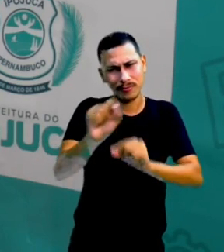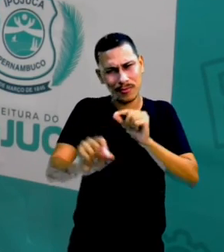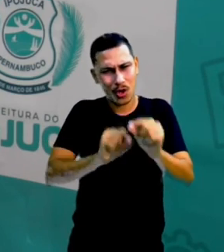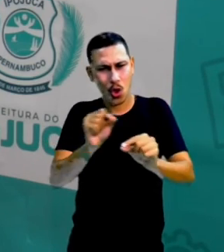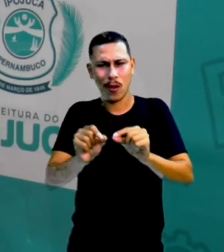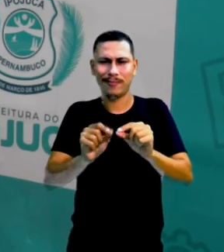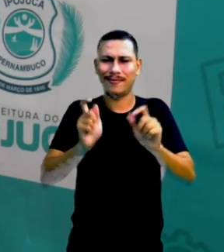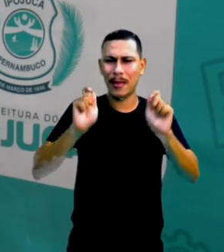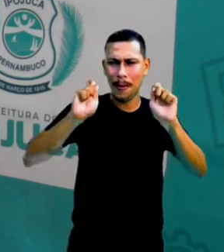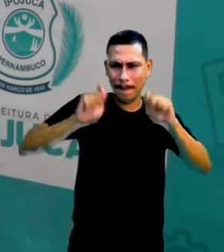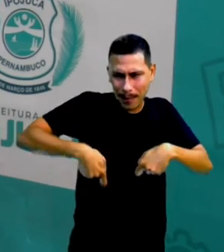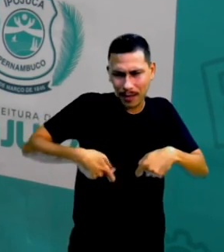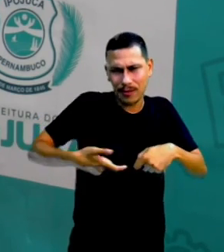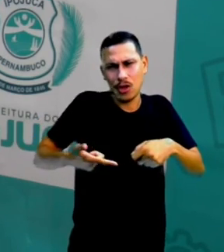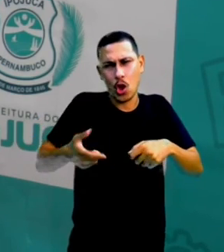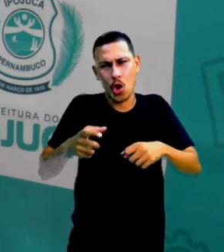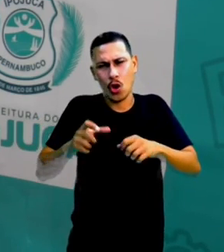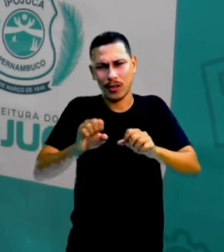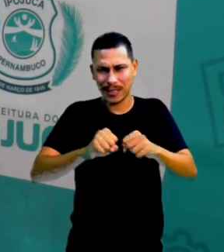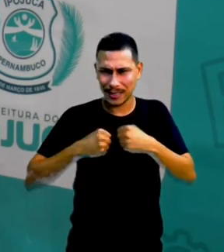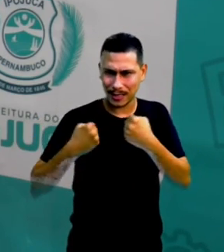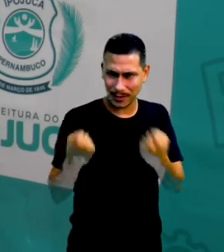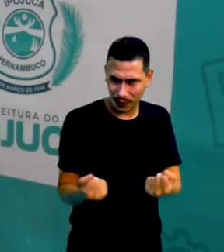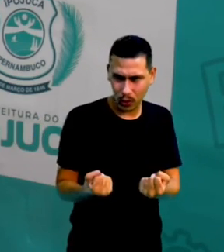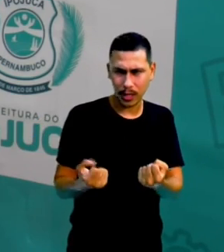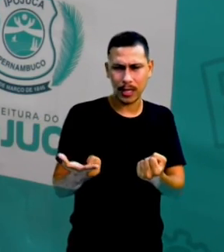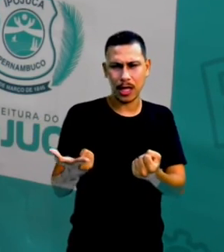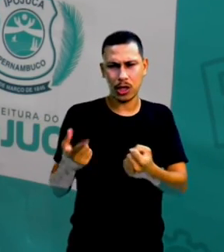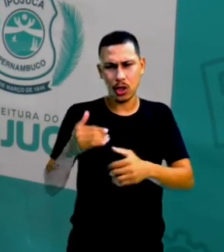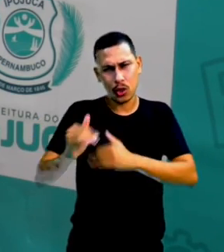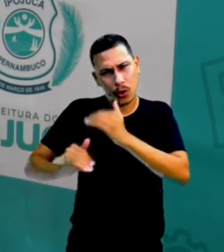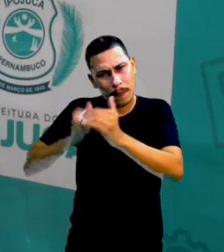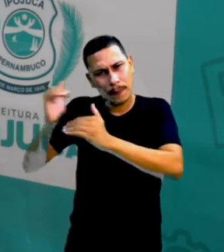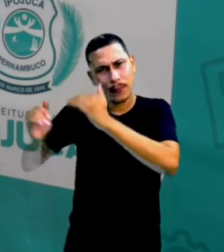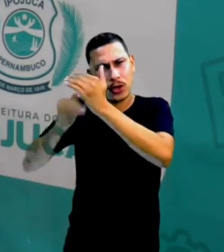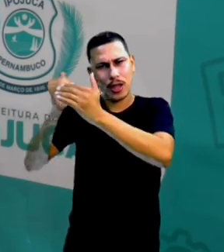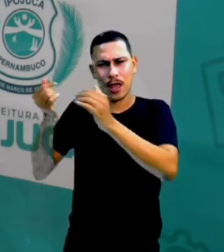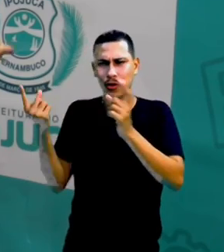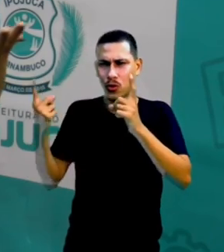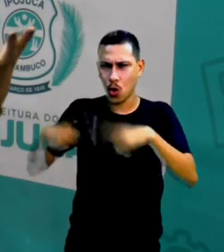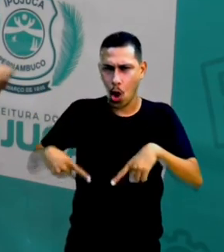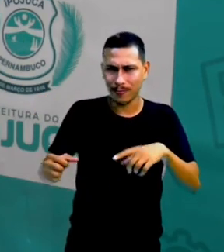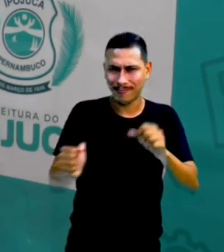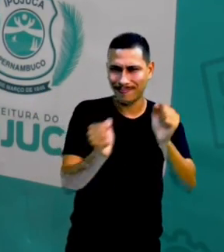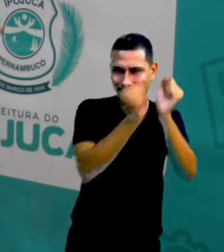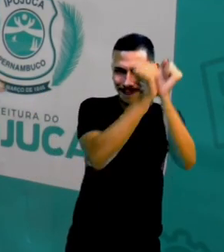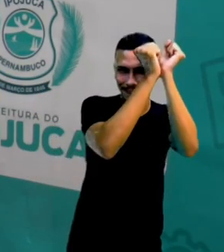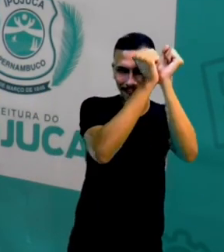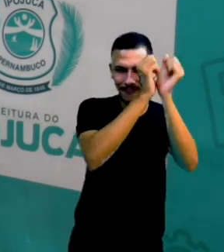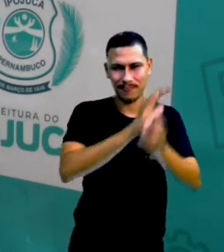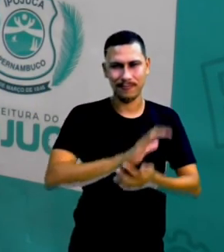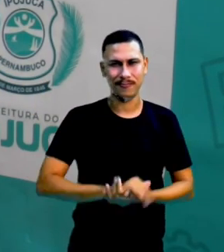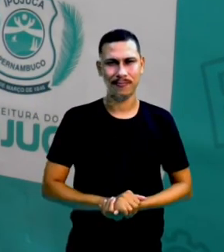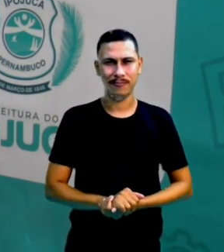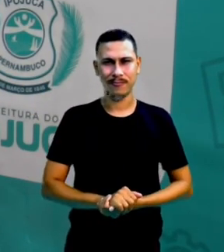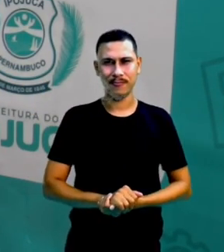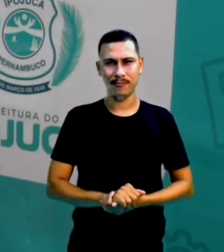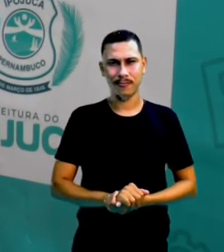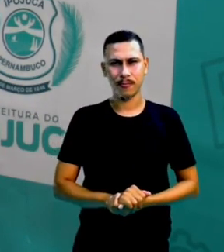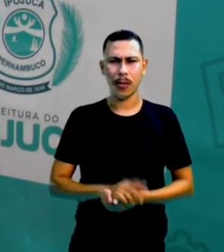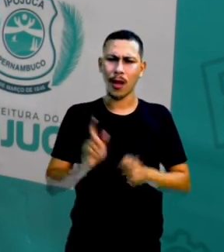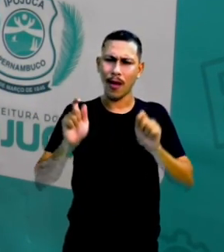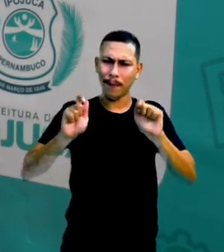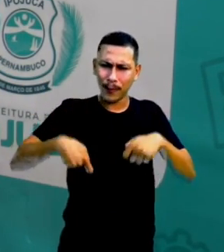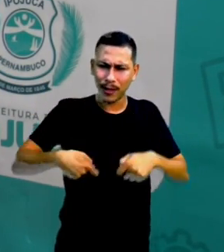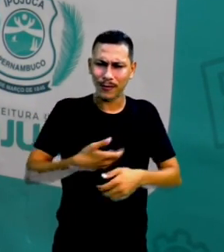precisou acontecer de resistência para que eles se fortalecessem na categoria deles de resistência de força. E é preciso